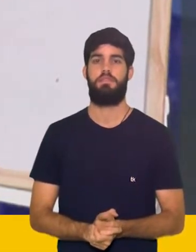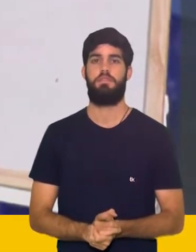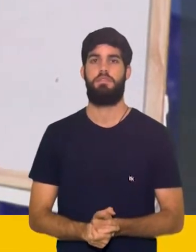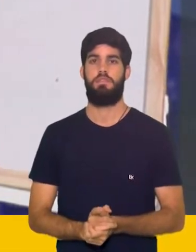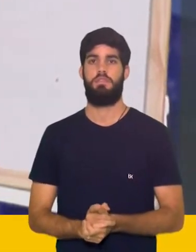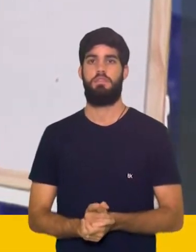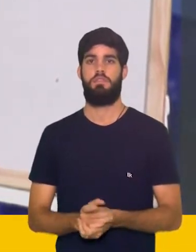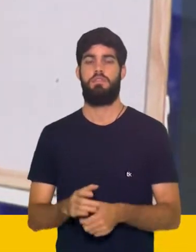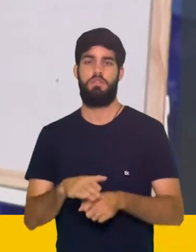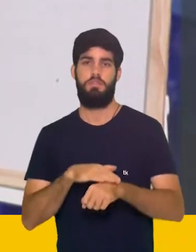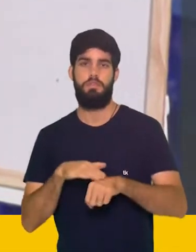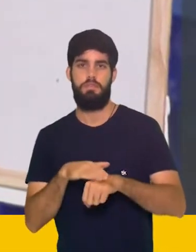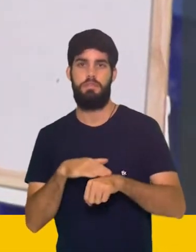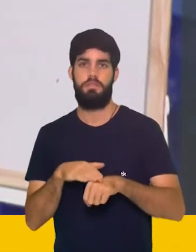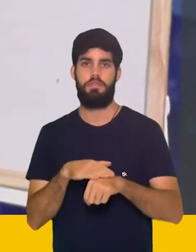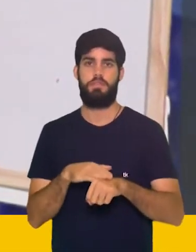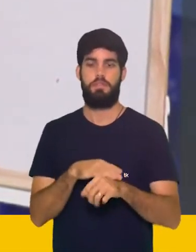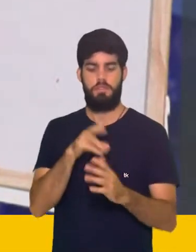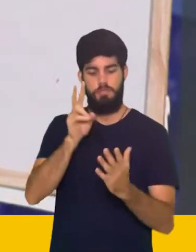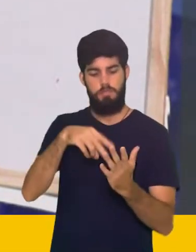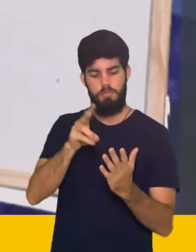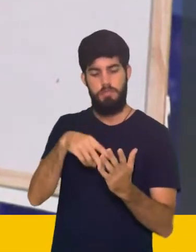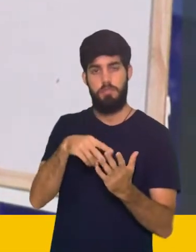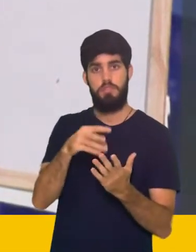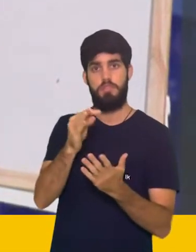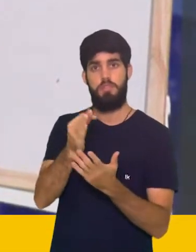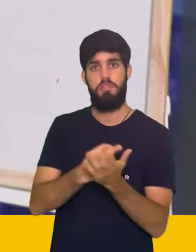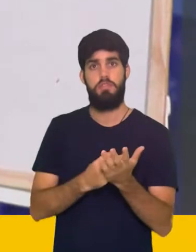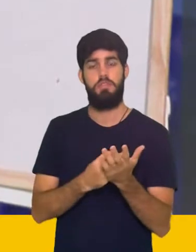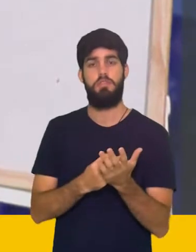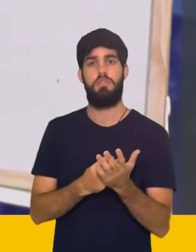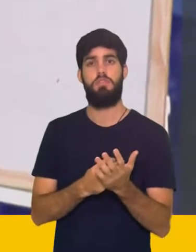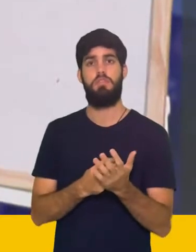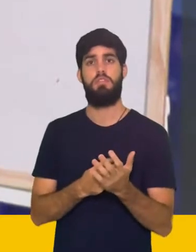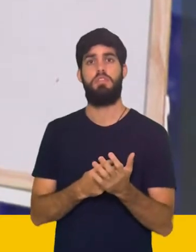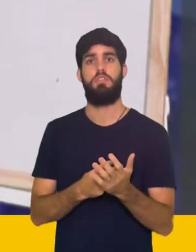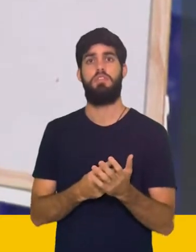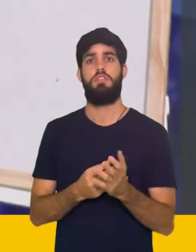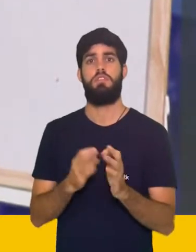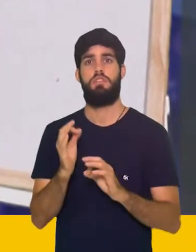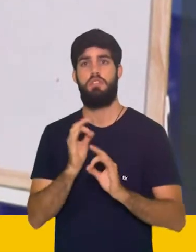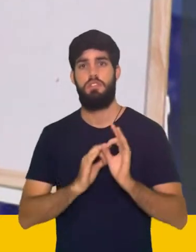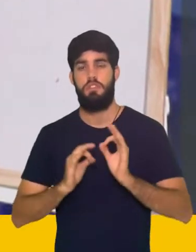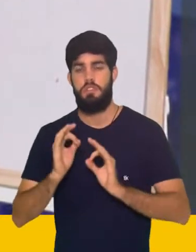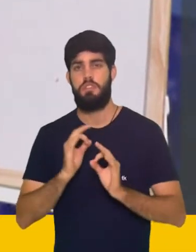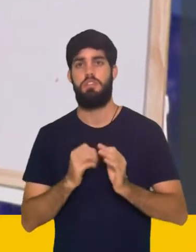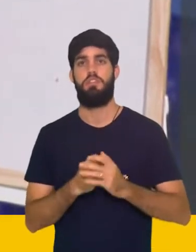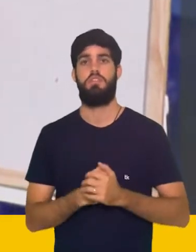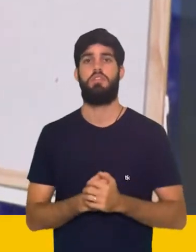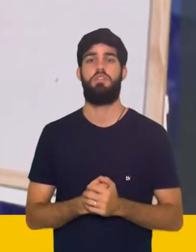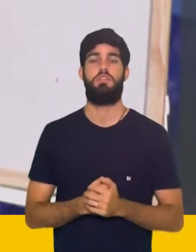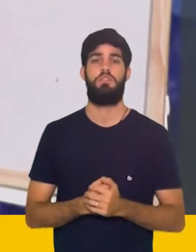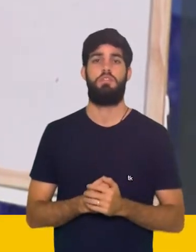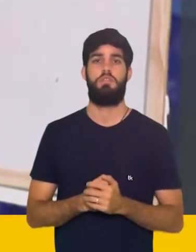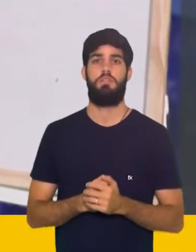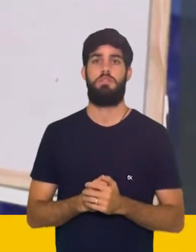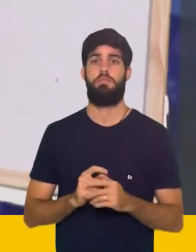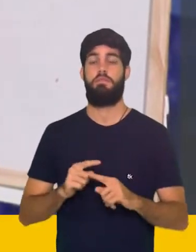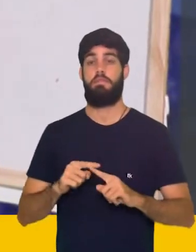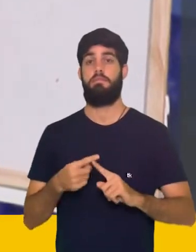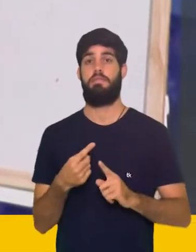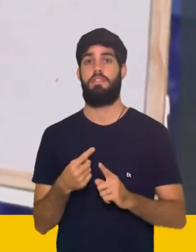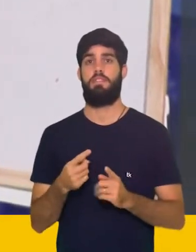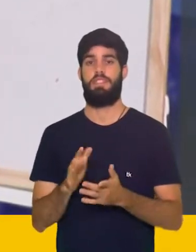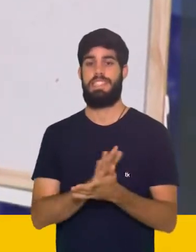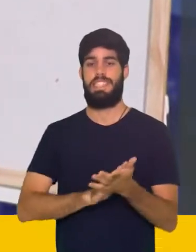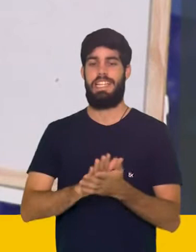Nessa conversa, ele vai ler os textos, ele vai se posicionando à medida que vai lendo, porém nada dali pode